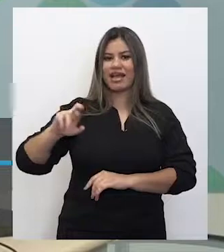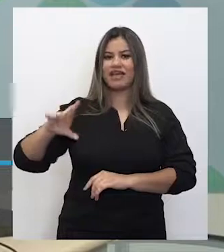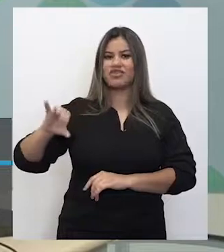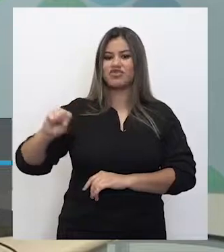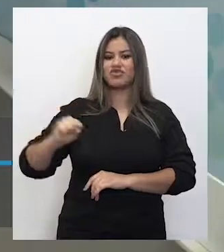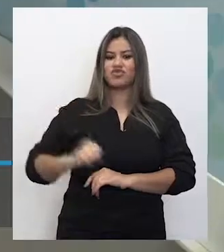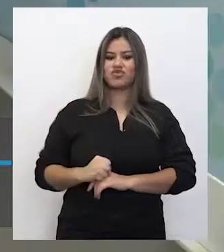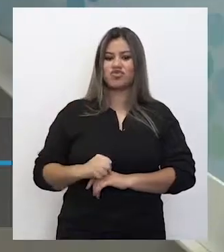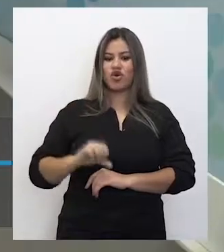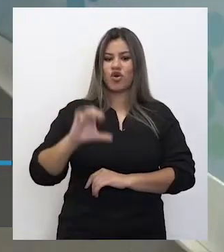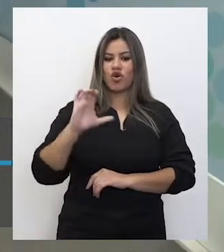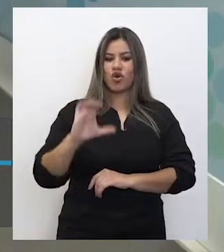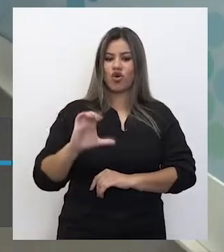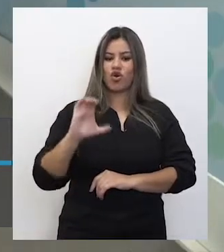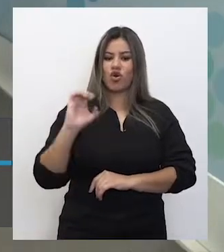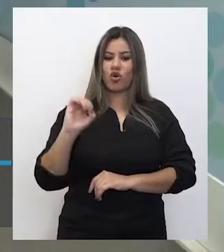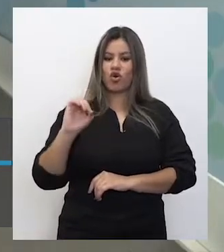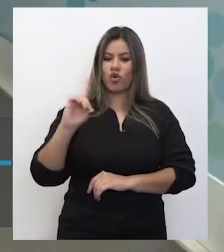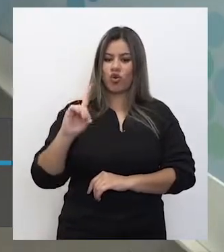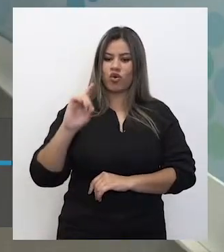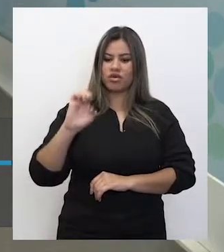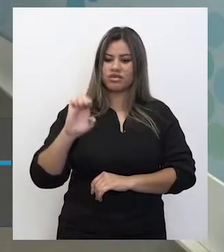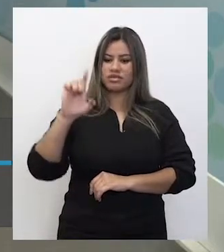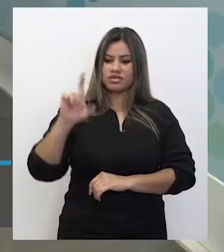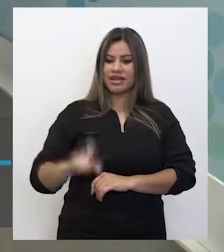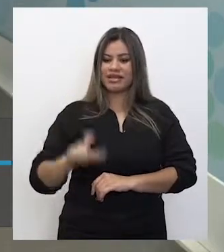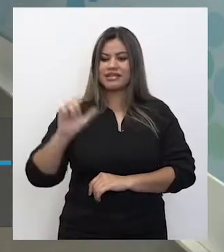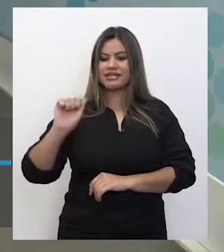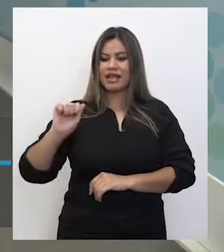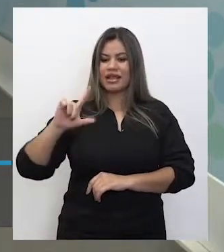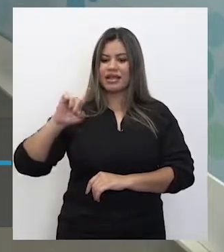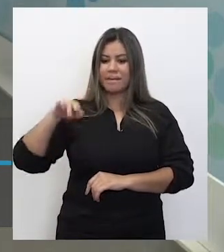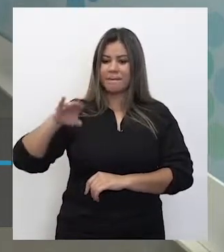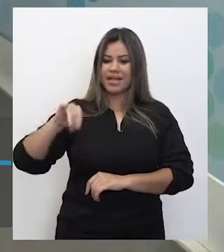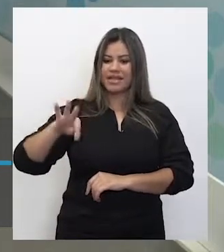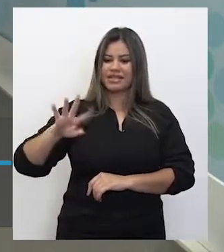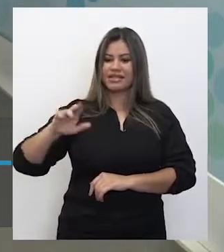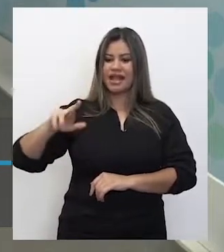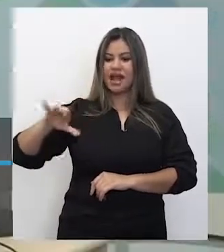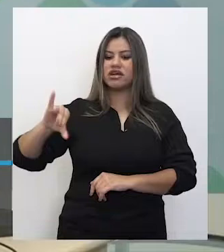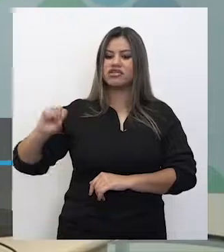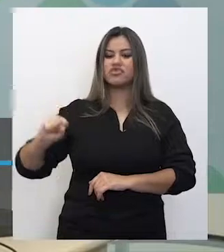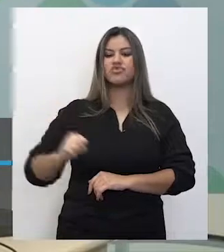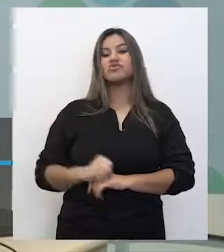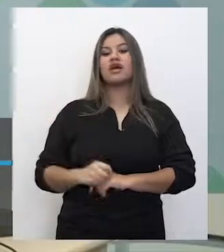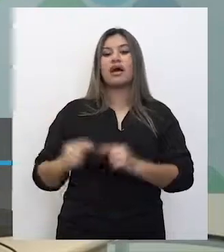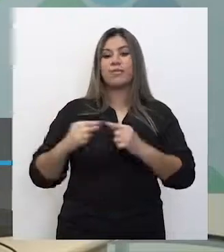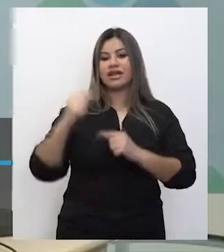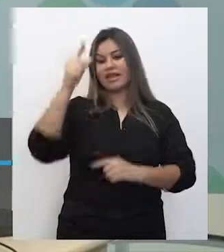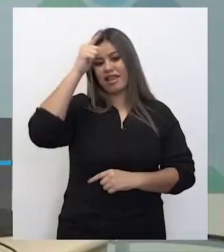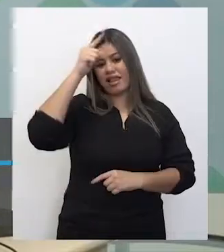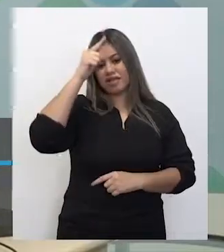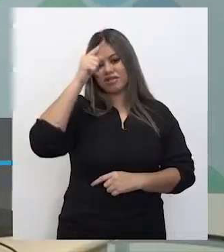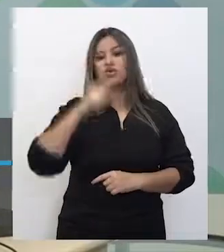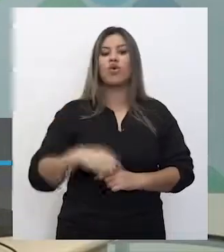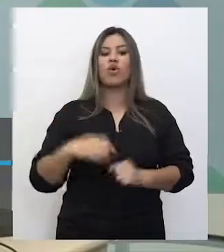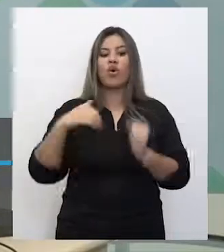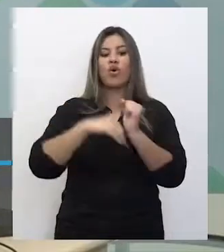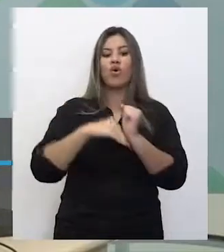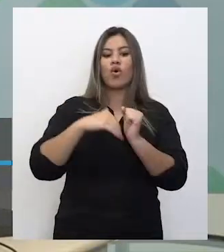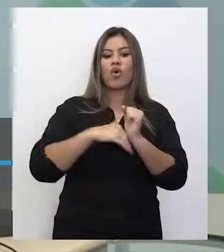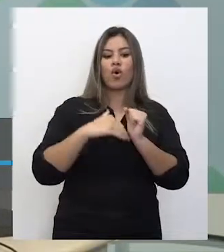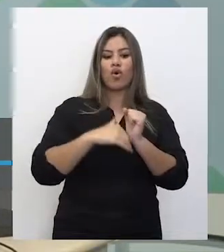Alimentarius. Clodex? Codex Alimentarius. O que é o Codex Alimentarius? Vamos lá, que é uma expressão em latim que significa Código Alimentar ou